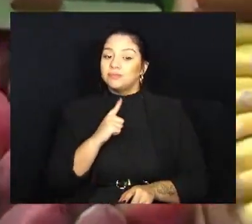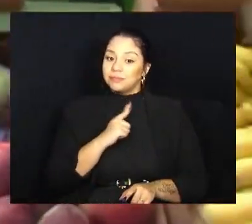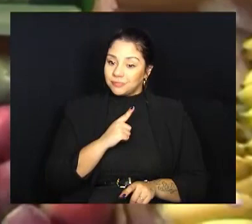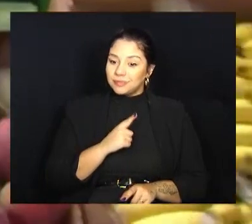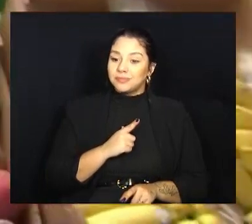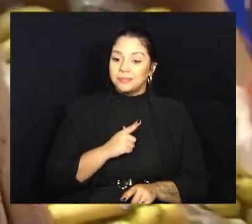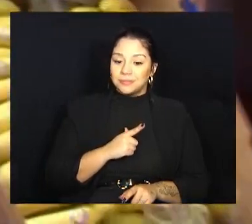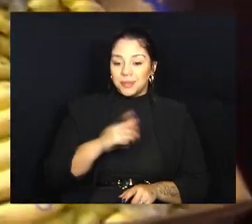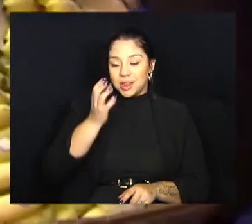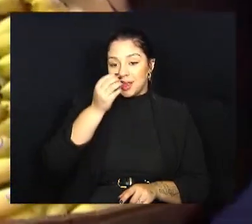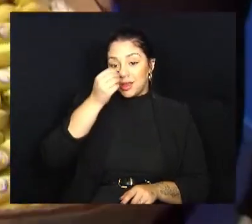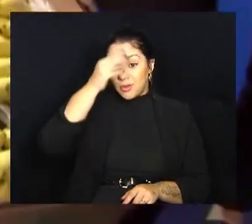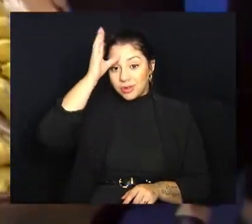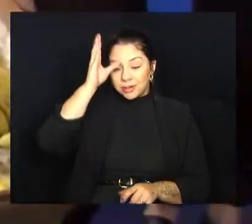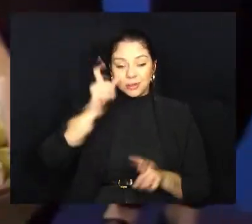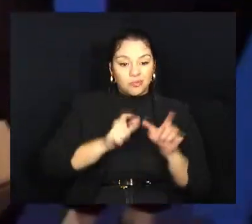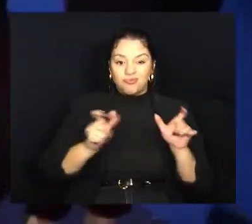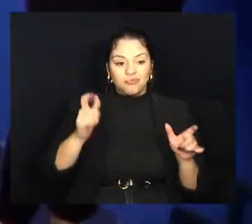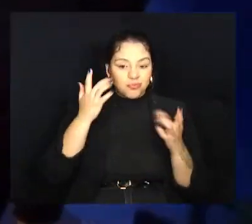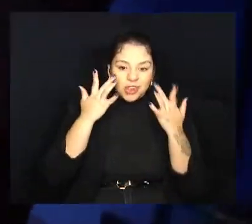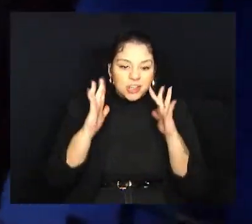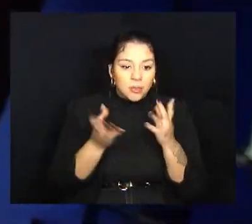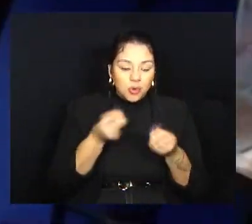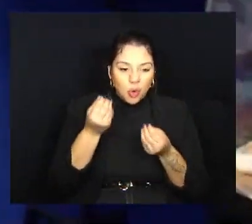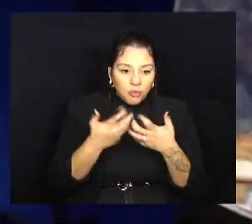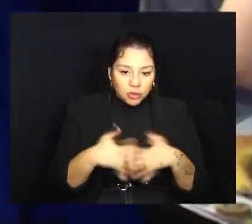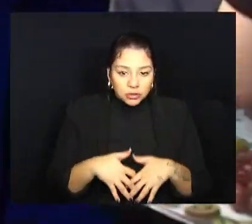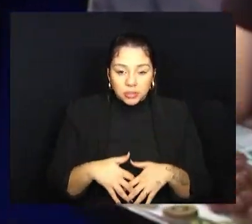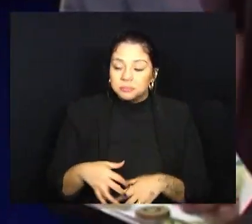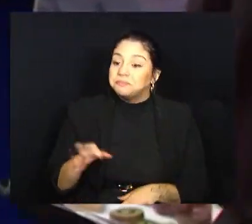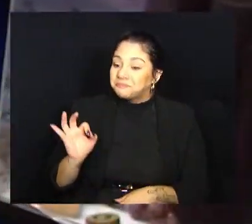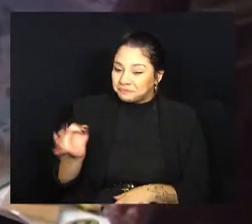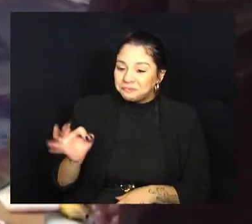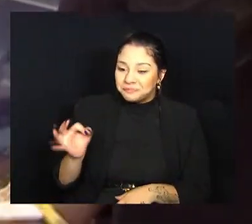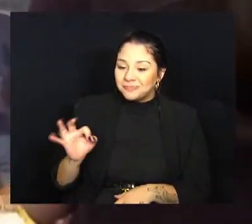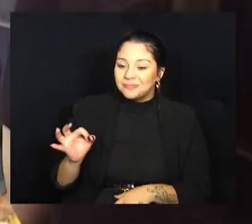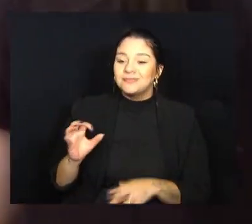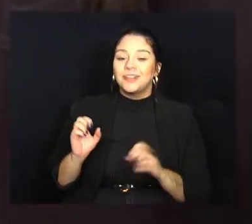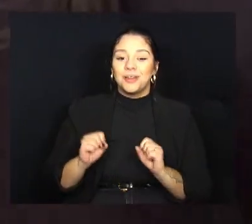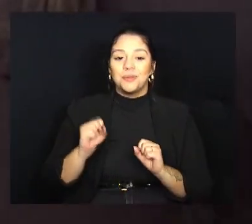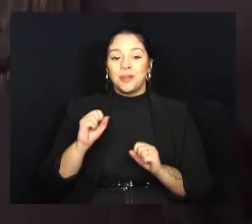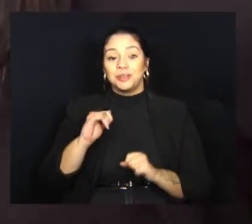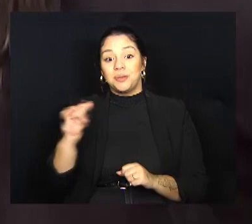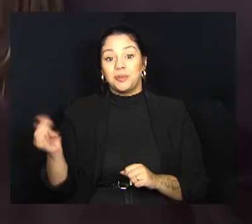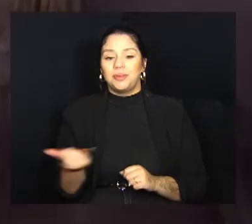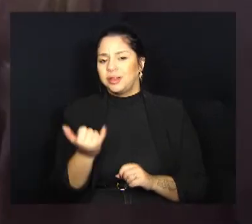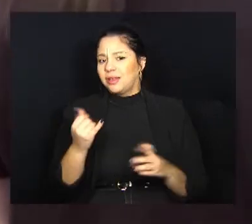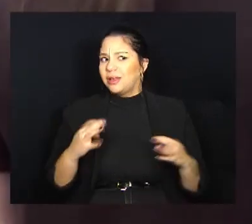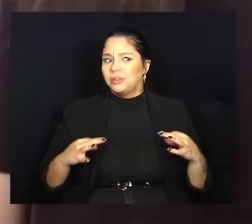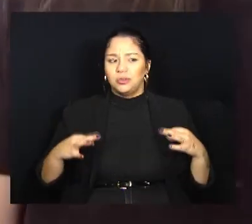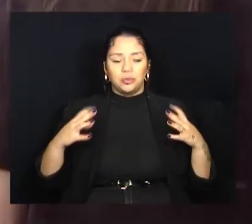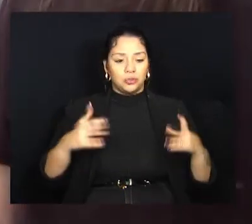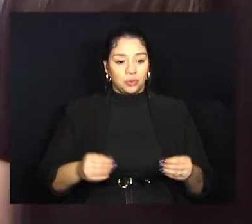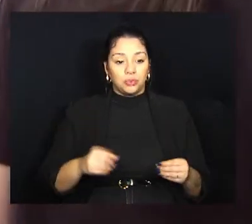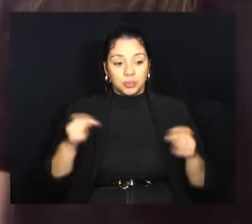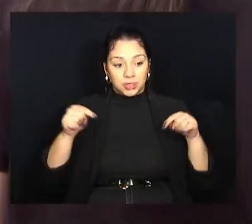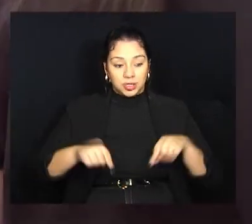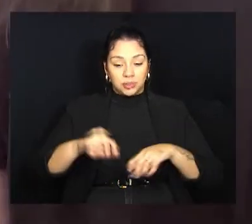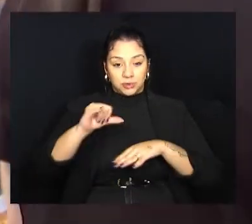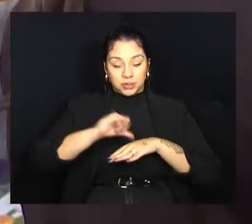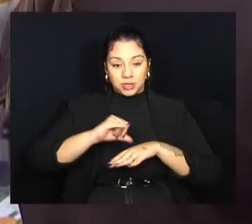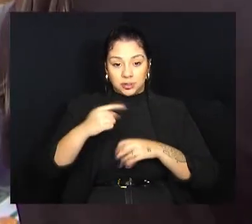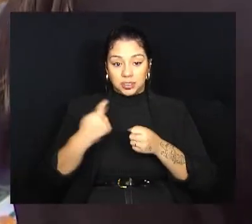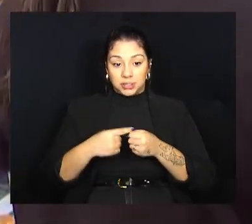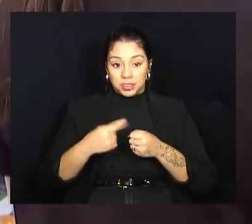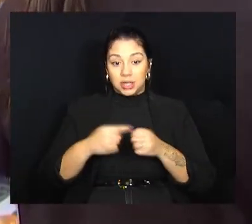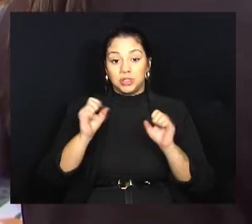conhecimento que às vezes eles não sabem como funciona, né? Com certeza, a gente pode aproveitar que todo empresário, empreendedor que estiver aqui no centro da cidade, quiser